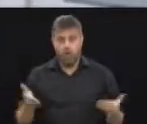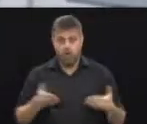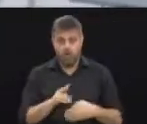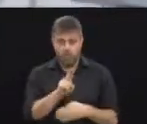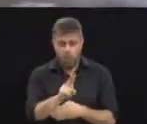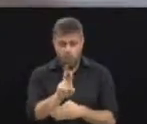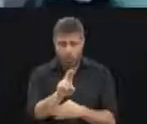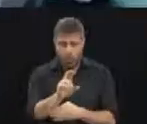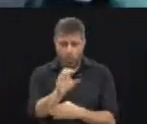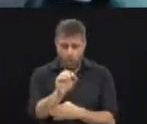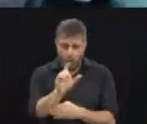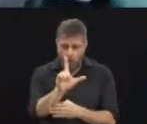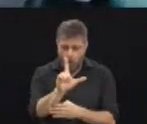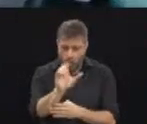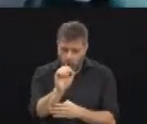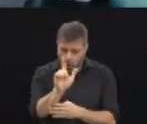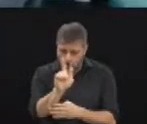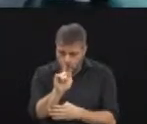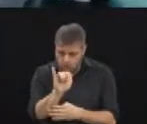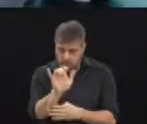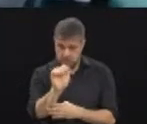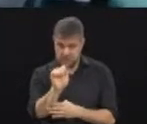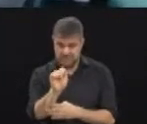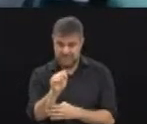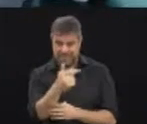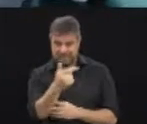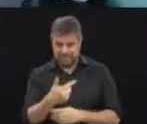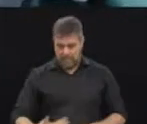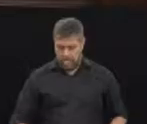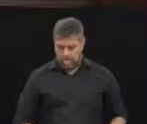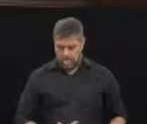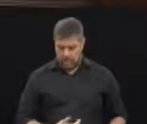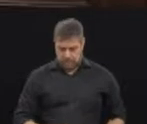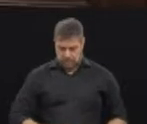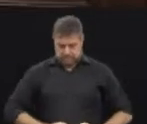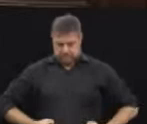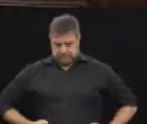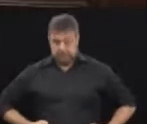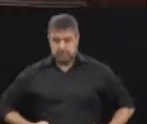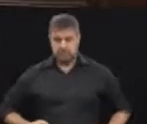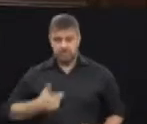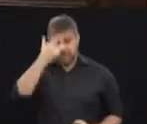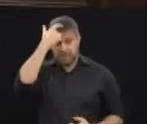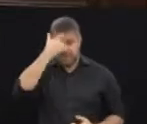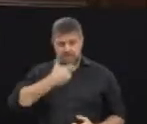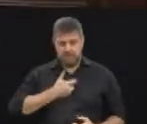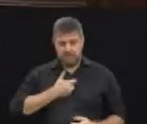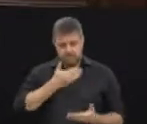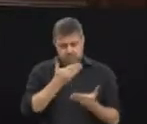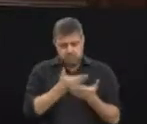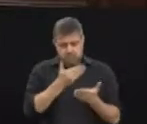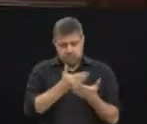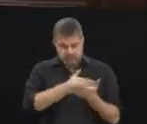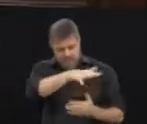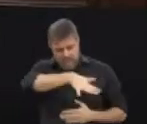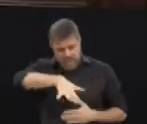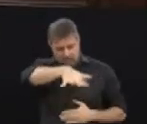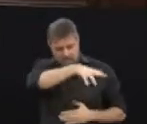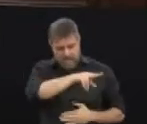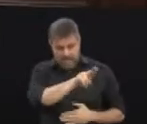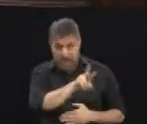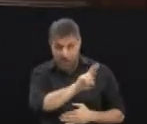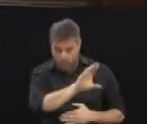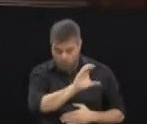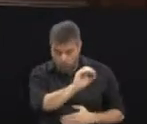a urologia ela é cada vez menos invasiva. Eu, quando fui fazer a especialização em